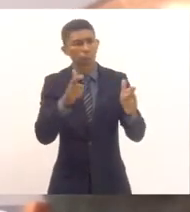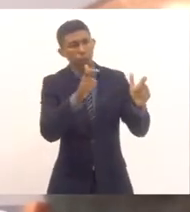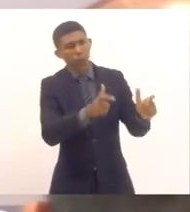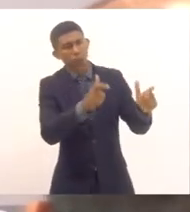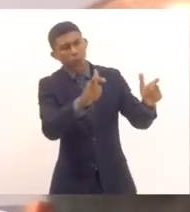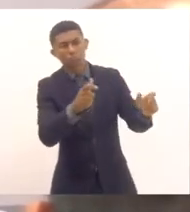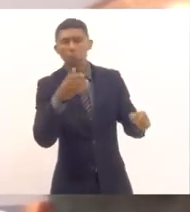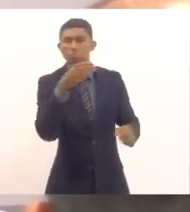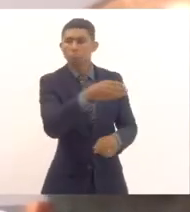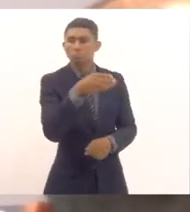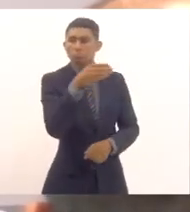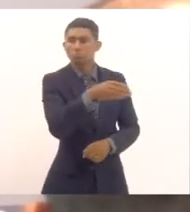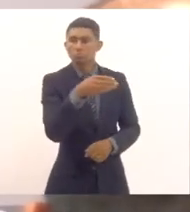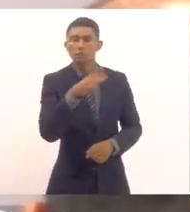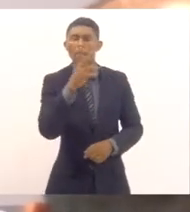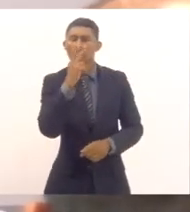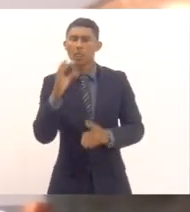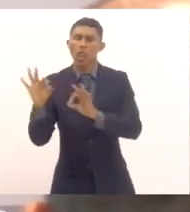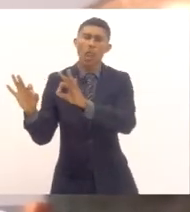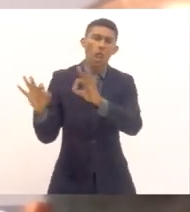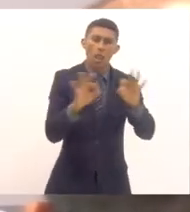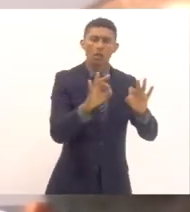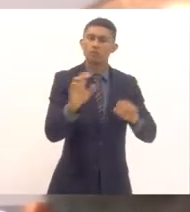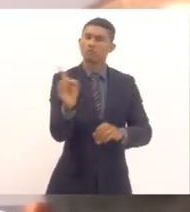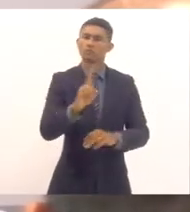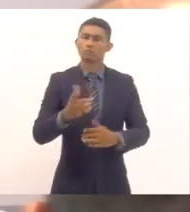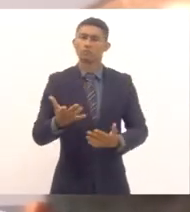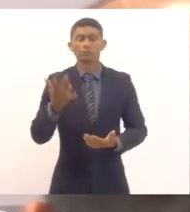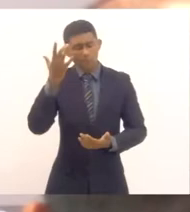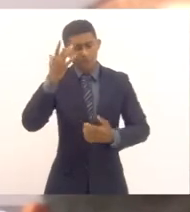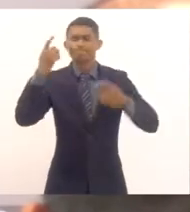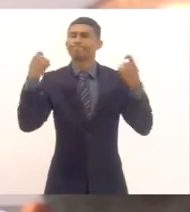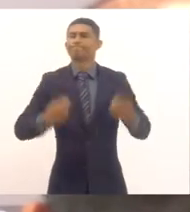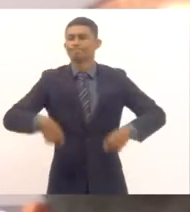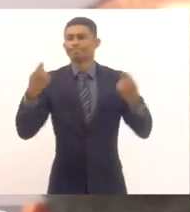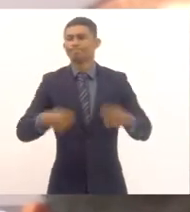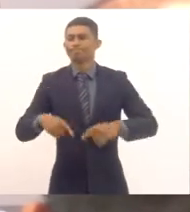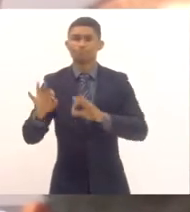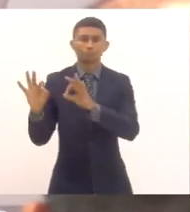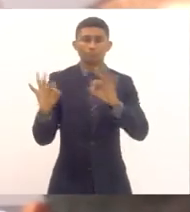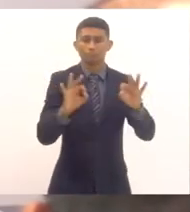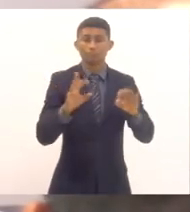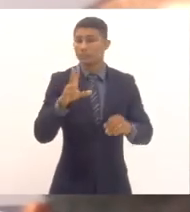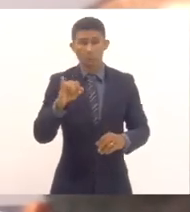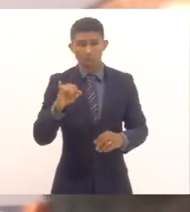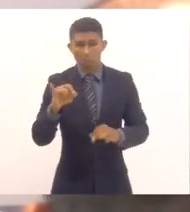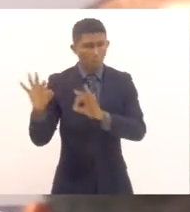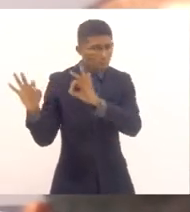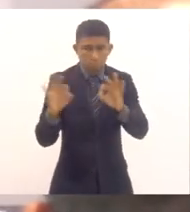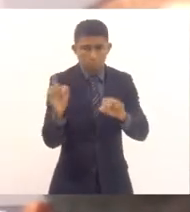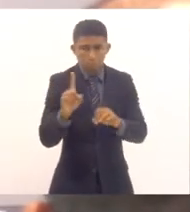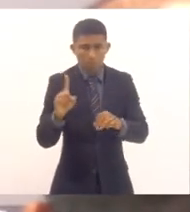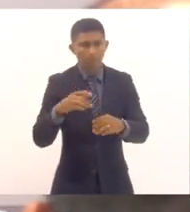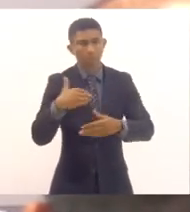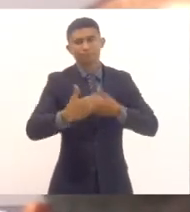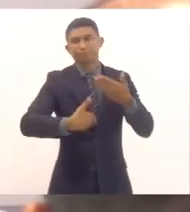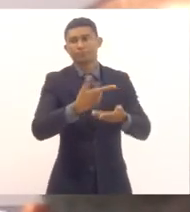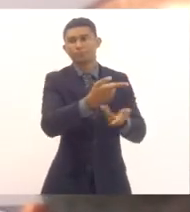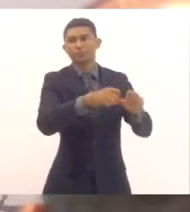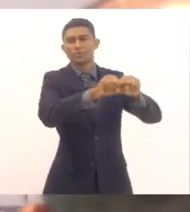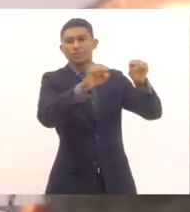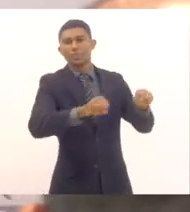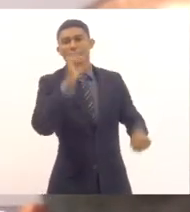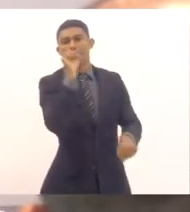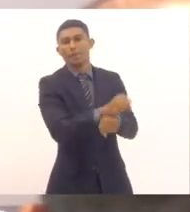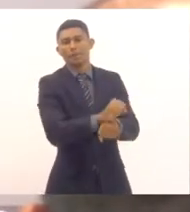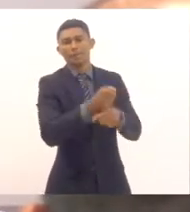isso não é uma rotina e deveria ser uma rotina porque se isso não acontecer daqui a pouco ele chamou vai para lá ele vai deixar de